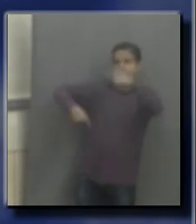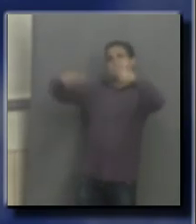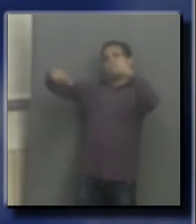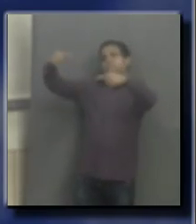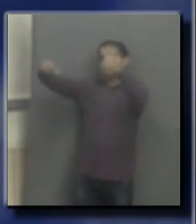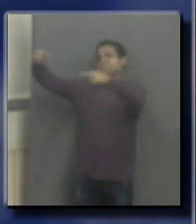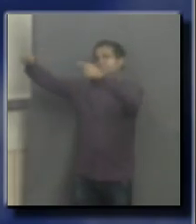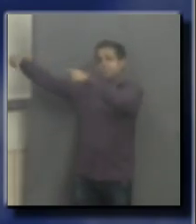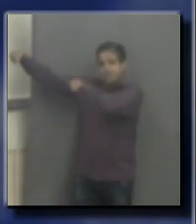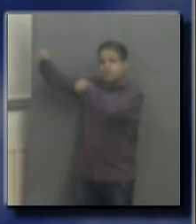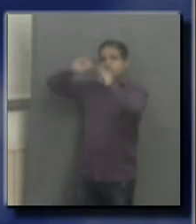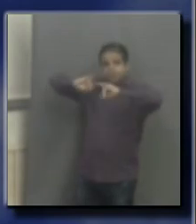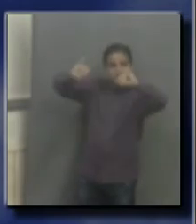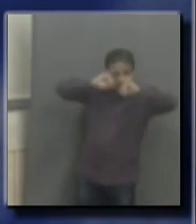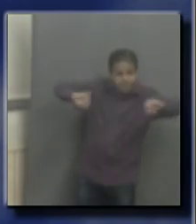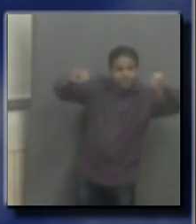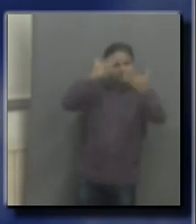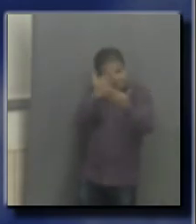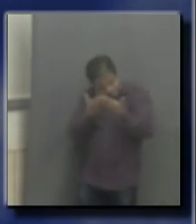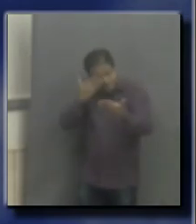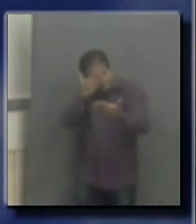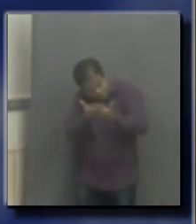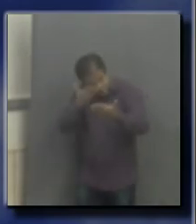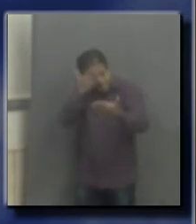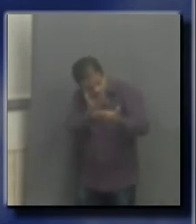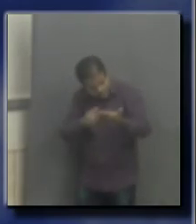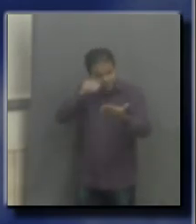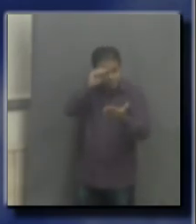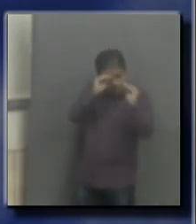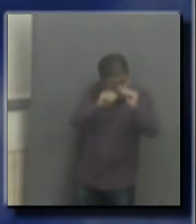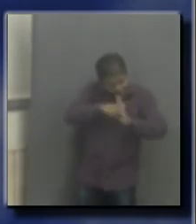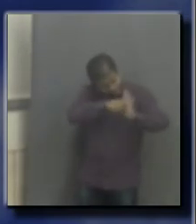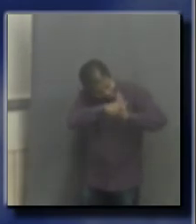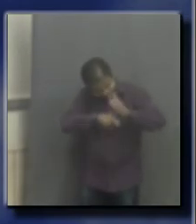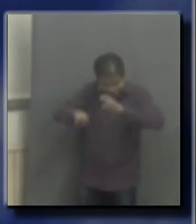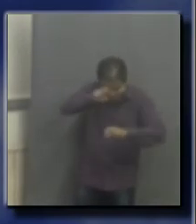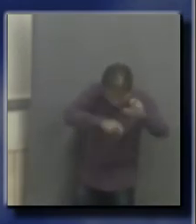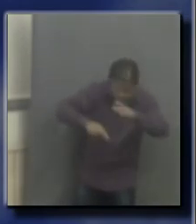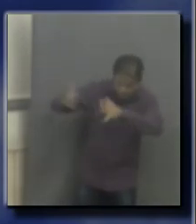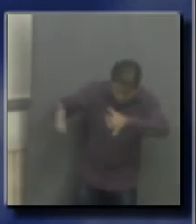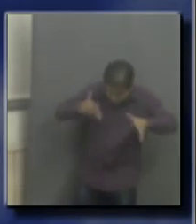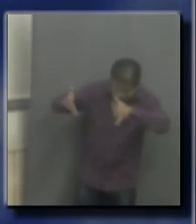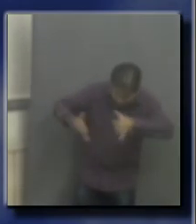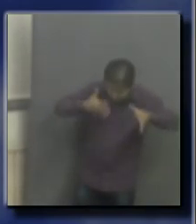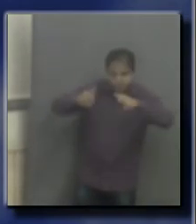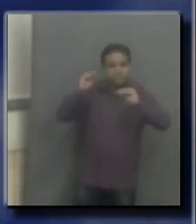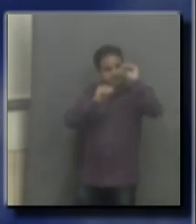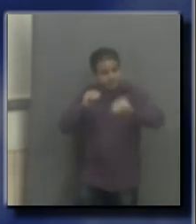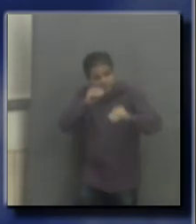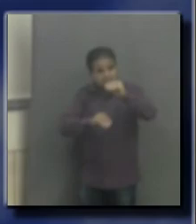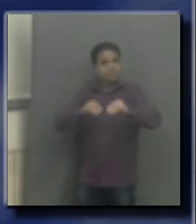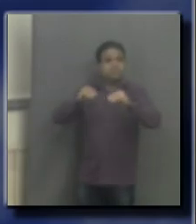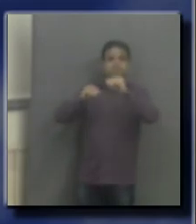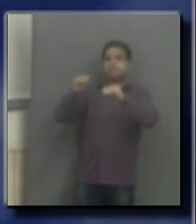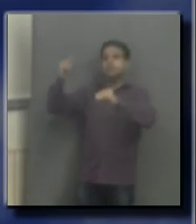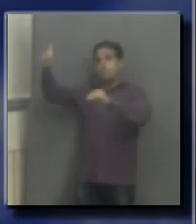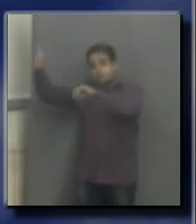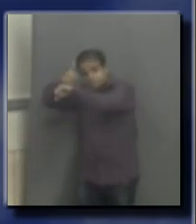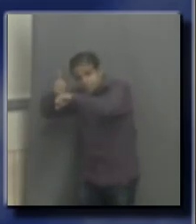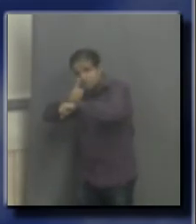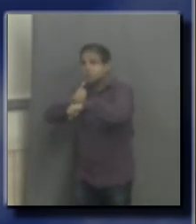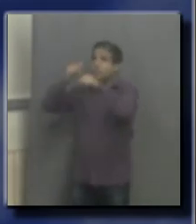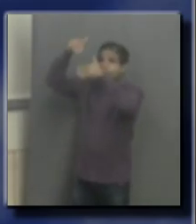muito mais, publicando, estudando, produzindo, né, dentro desse